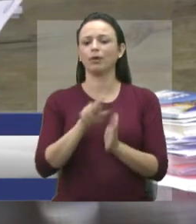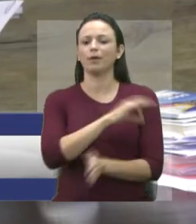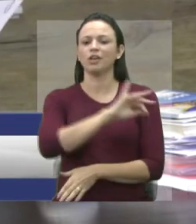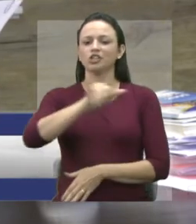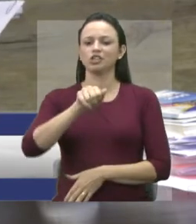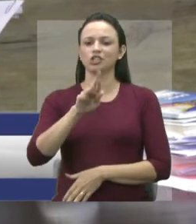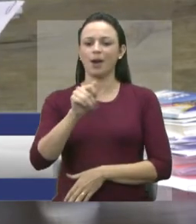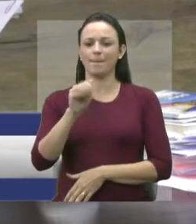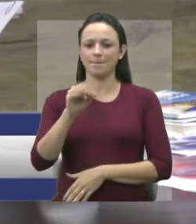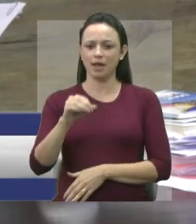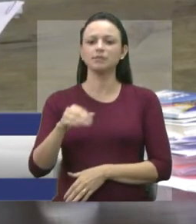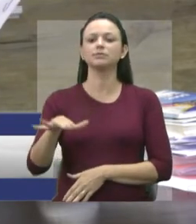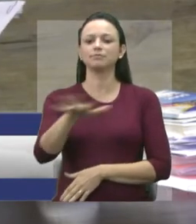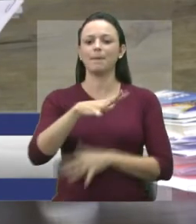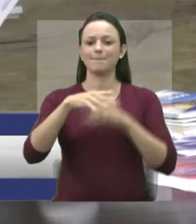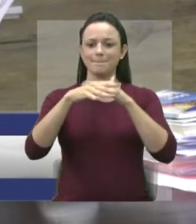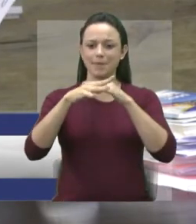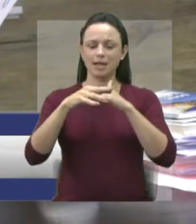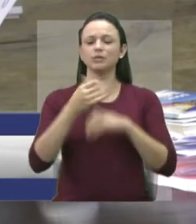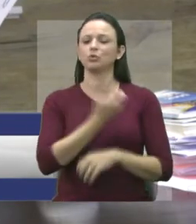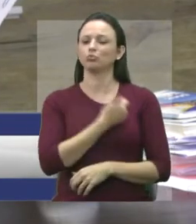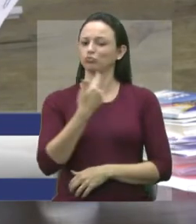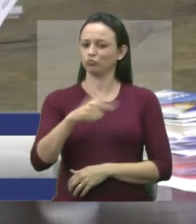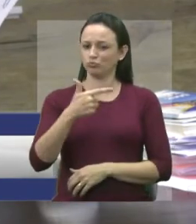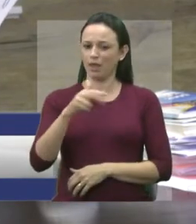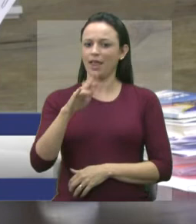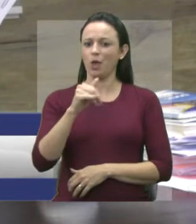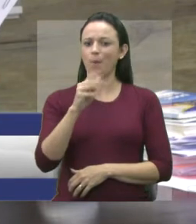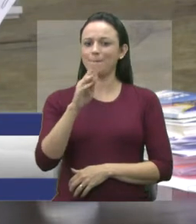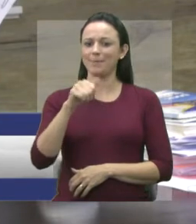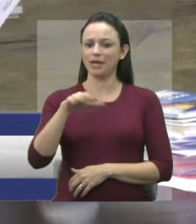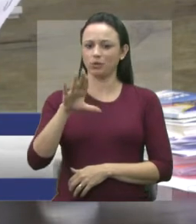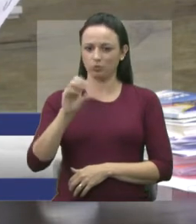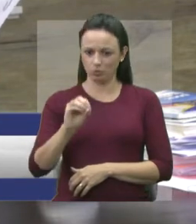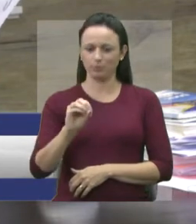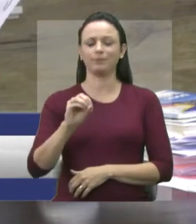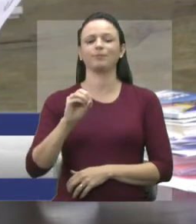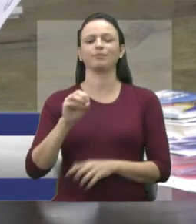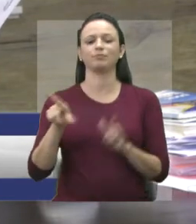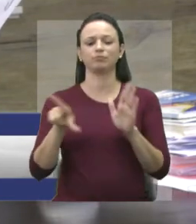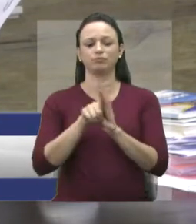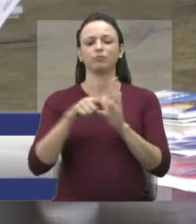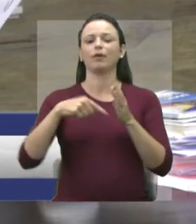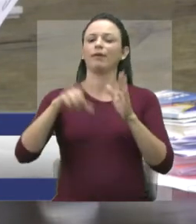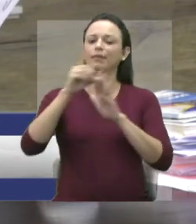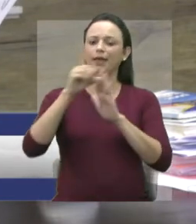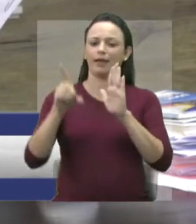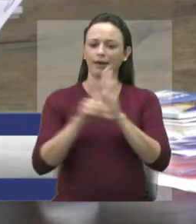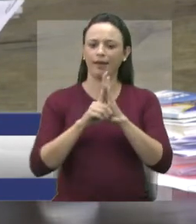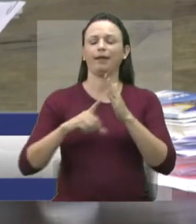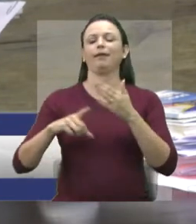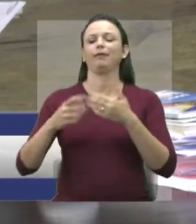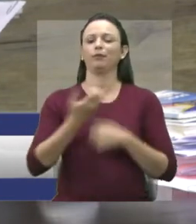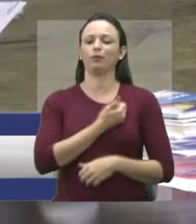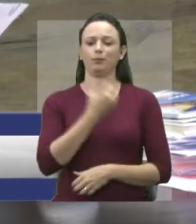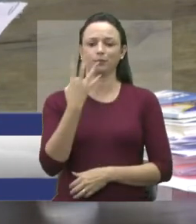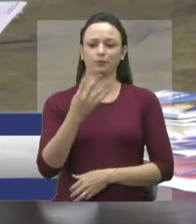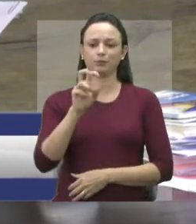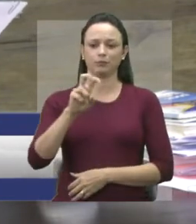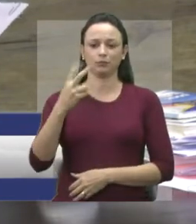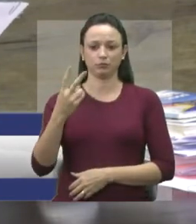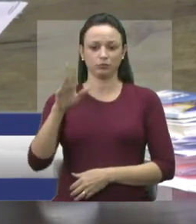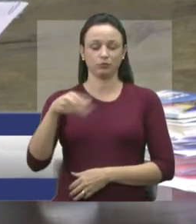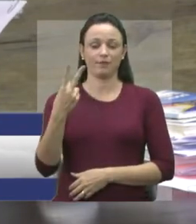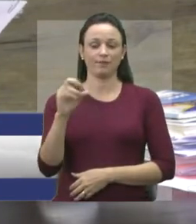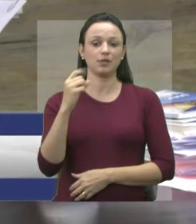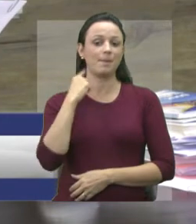a Praça Barão do Rio Branco, sem número, oportunidade em que, conforme decreto legislativo número 452, de